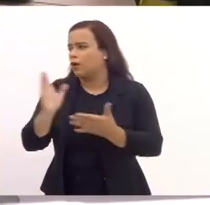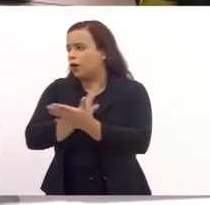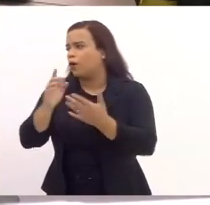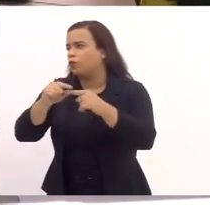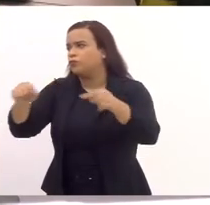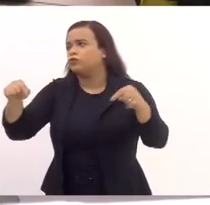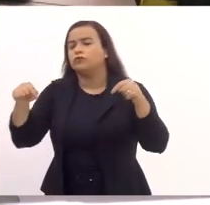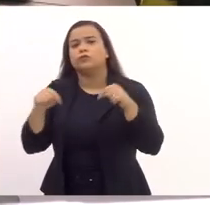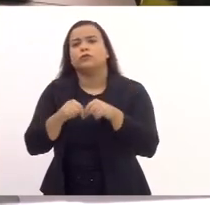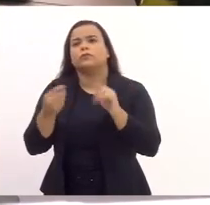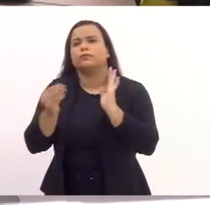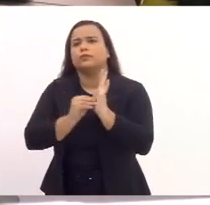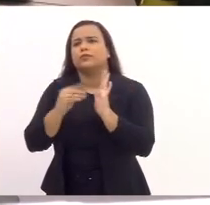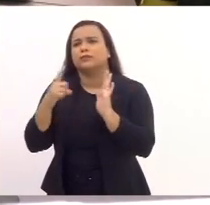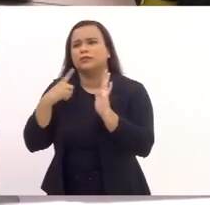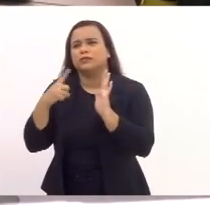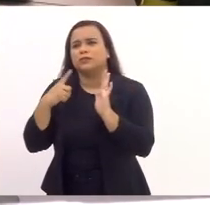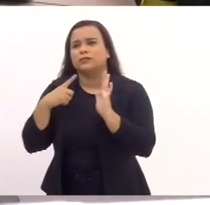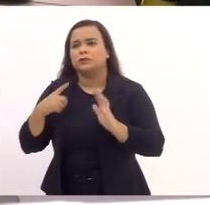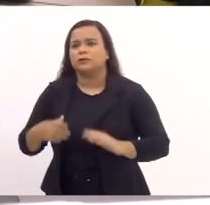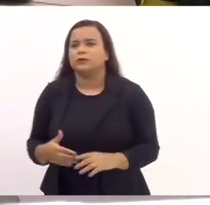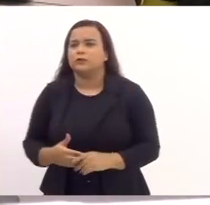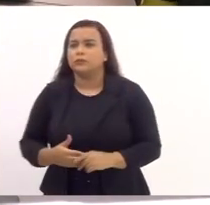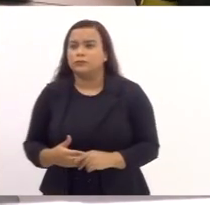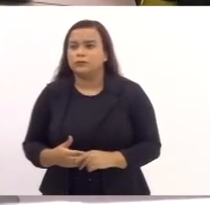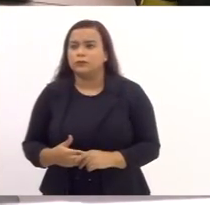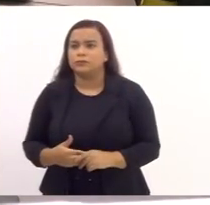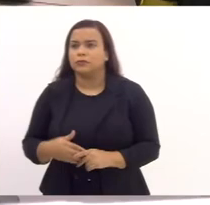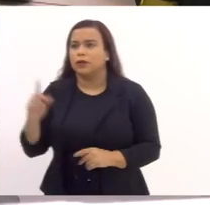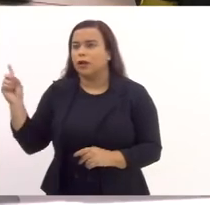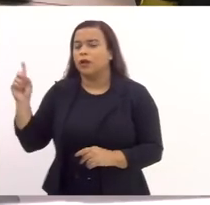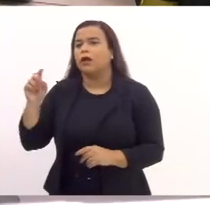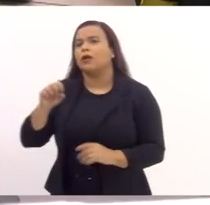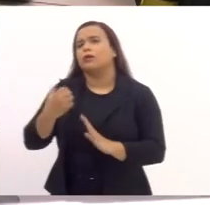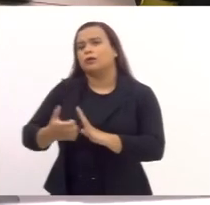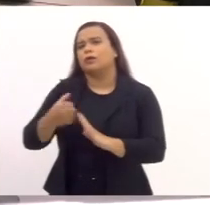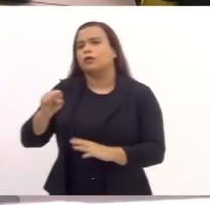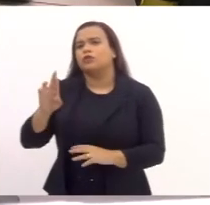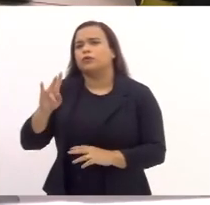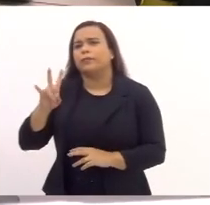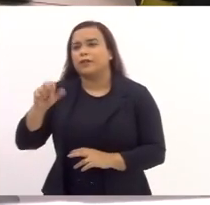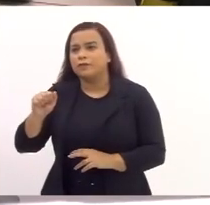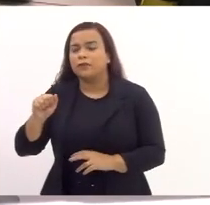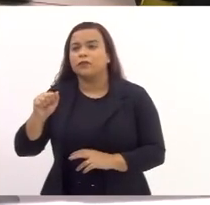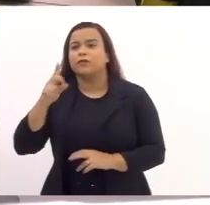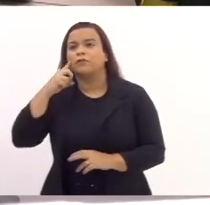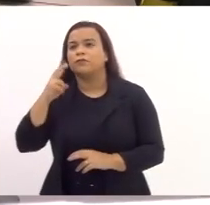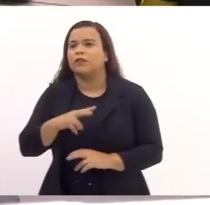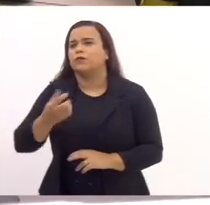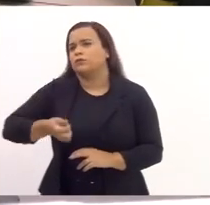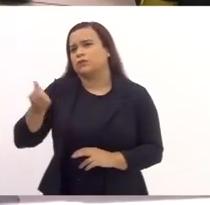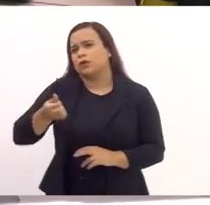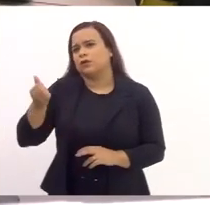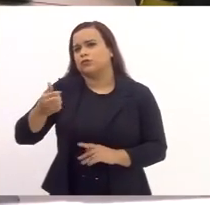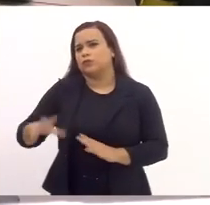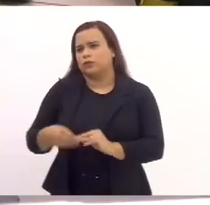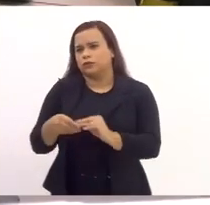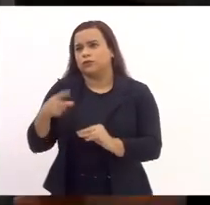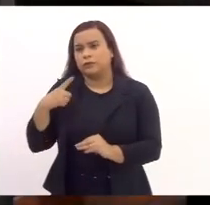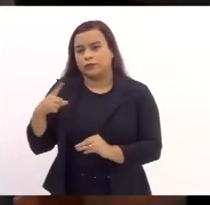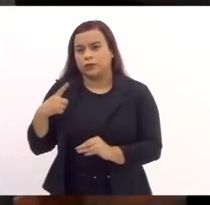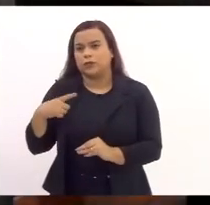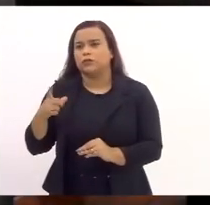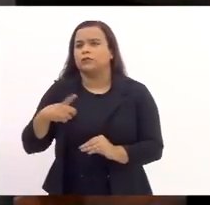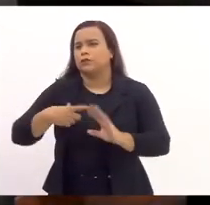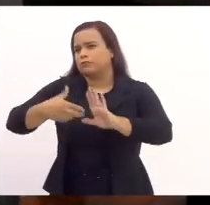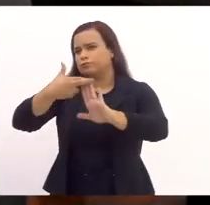foram dados como pagamento para a Supervia. Isso está no sexto aditivo. Isso saiu no sexto aditivo. Eu tenho uma